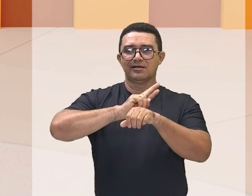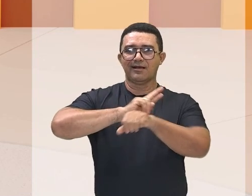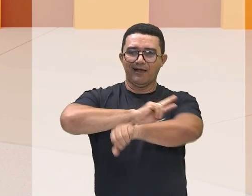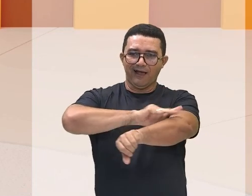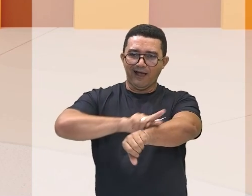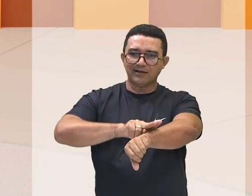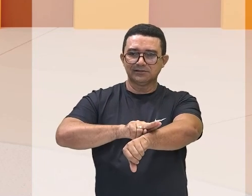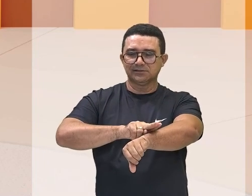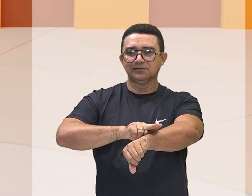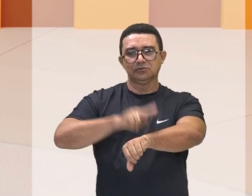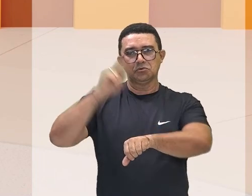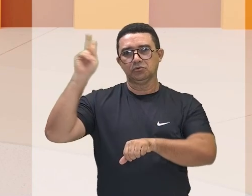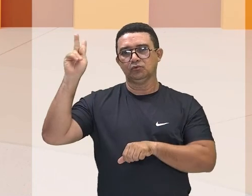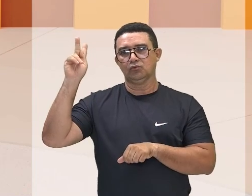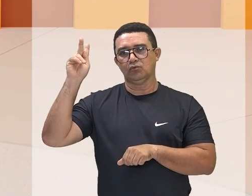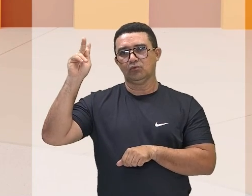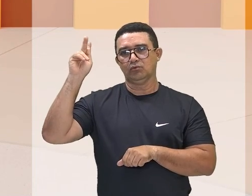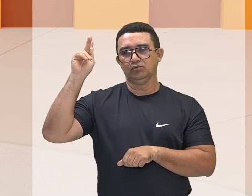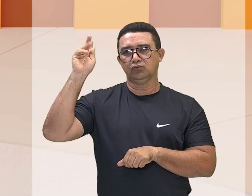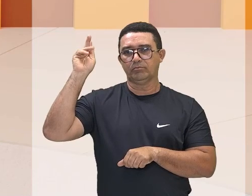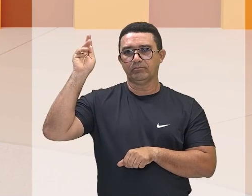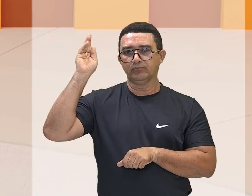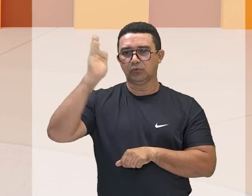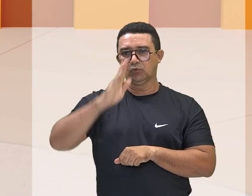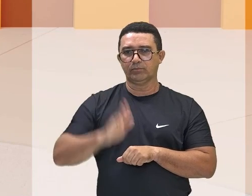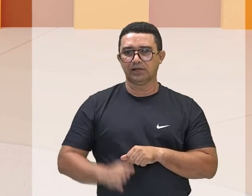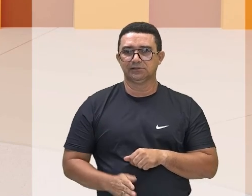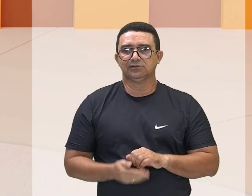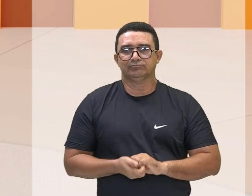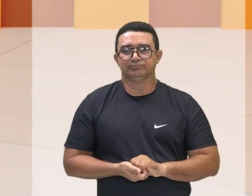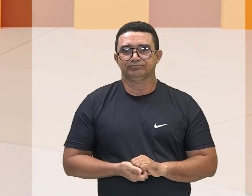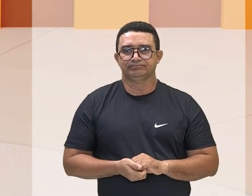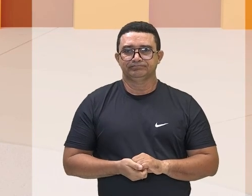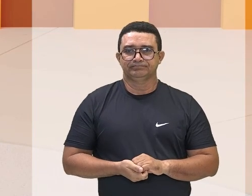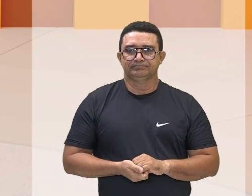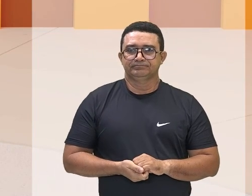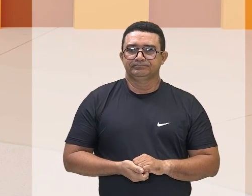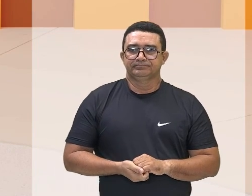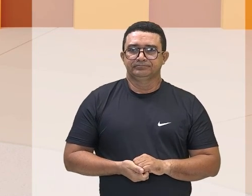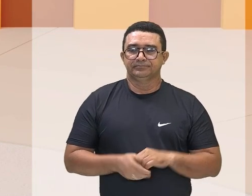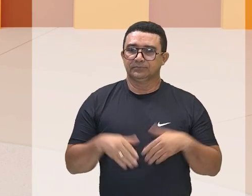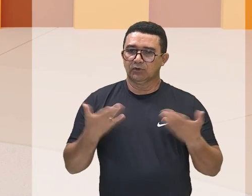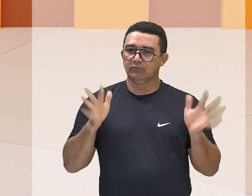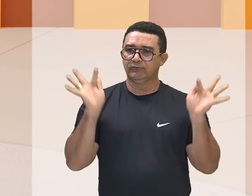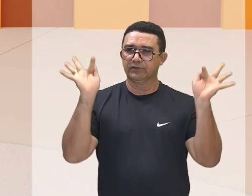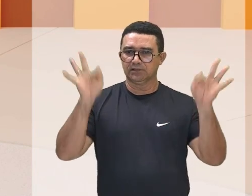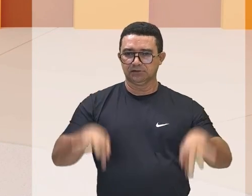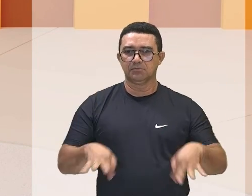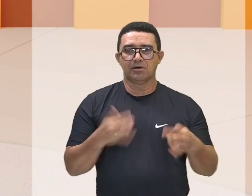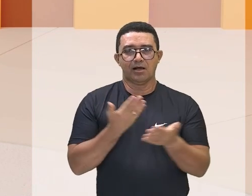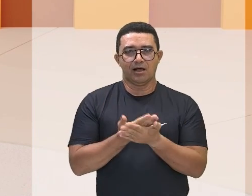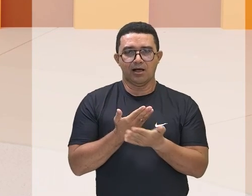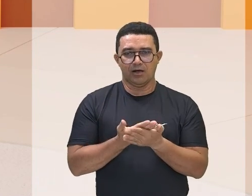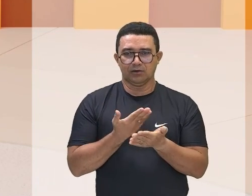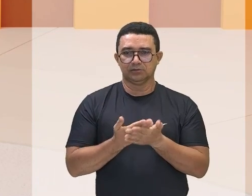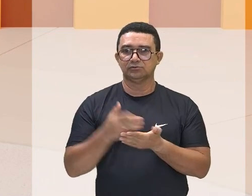dessa miscigenação cultural, étnica que nós temos em nosso território. Finalizamos aqui mais uma